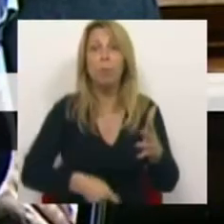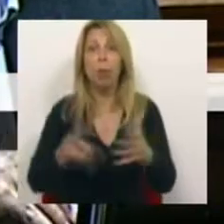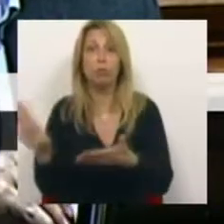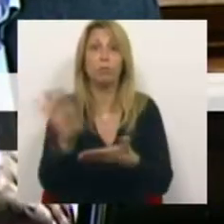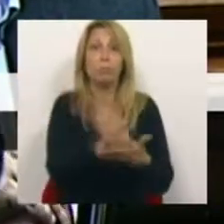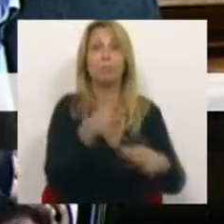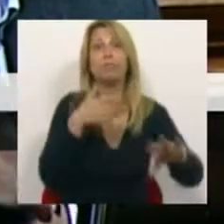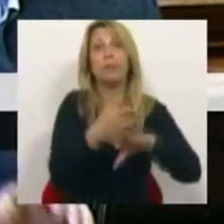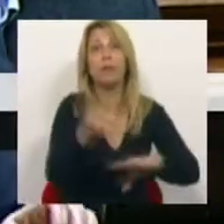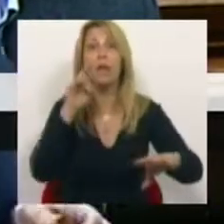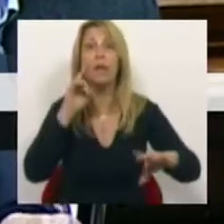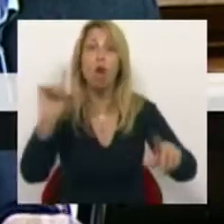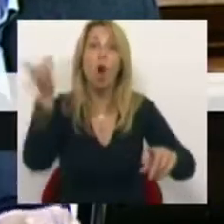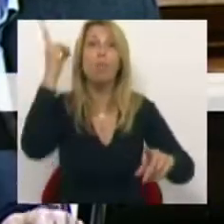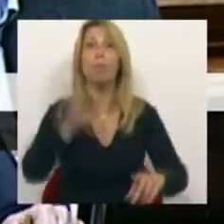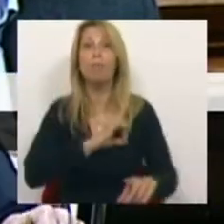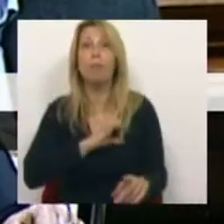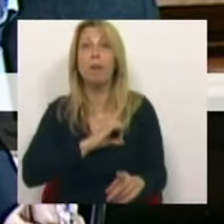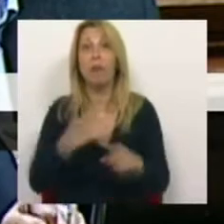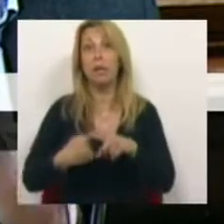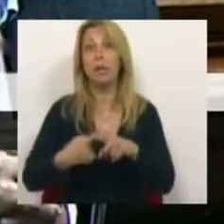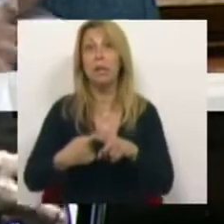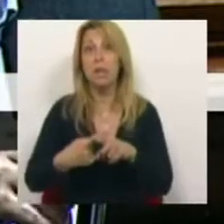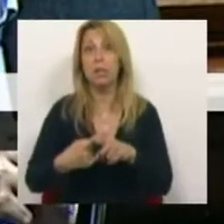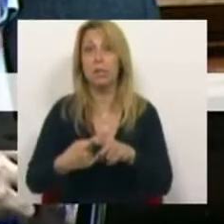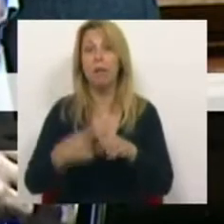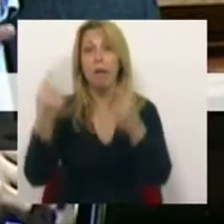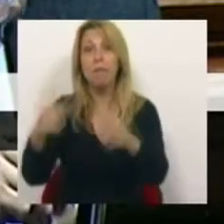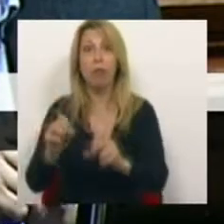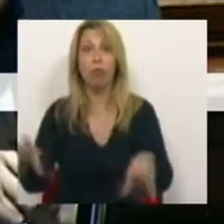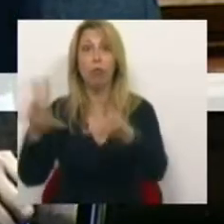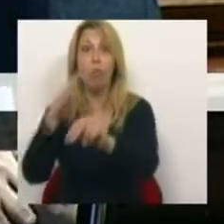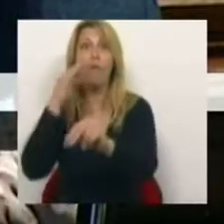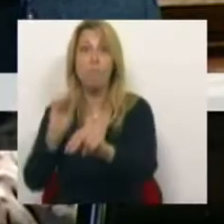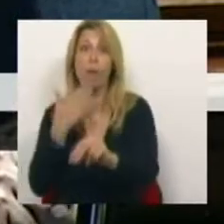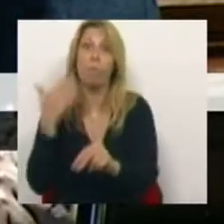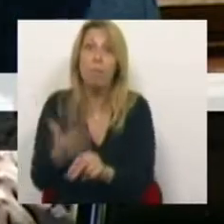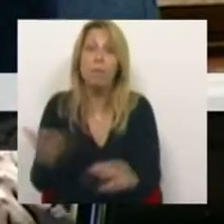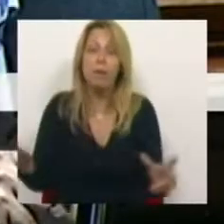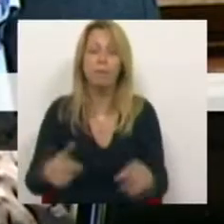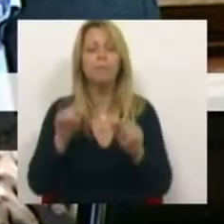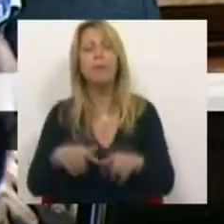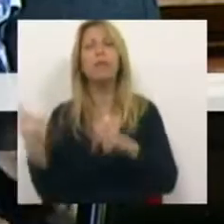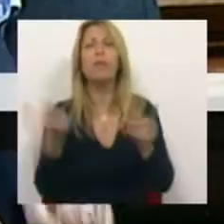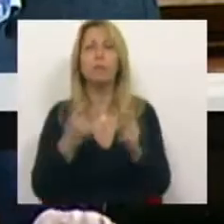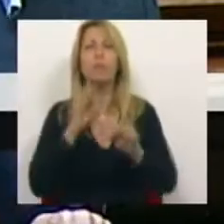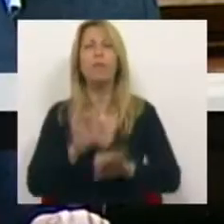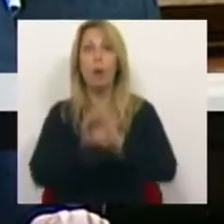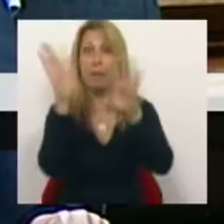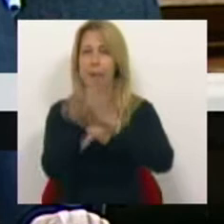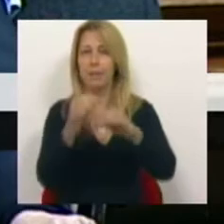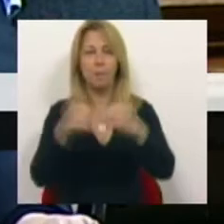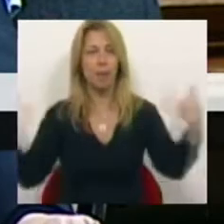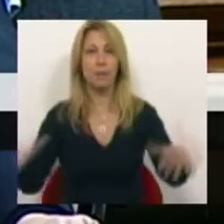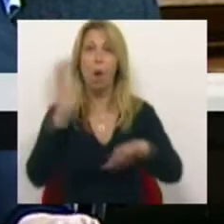que os privados eventualmente interessados no novo banco vêm a pedir, e aqui tivemos um debate em que foi clara a seguinte divisão. À